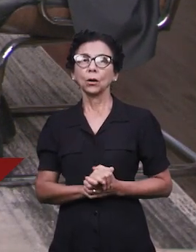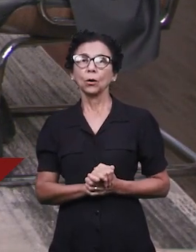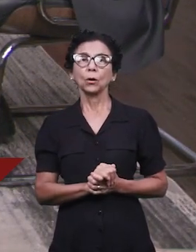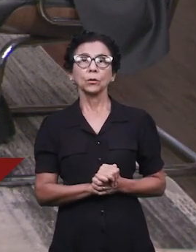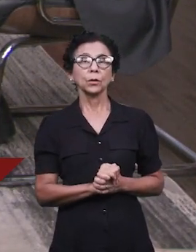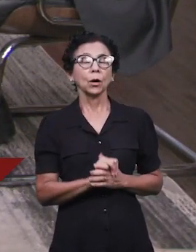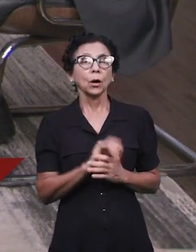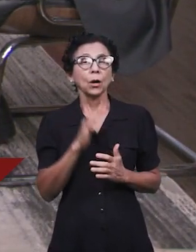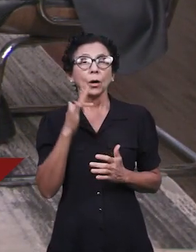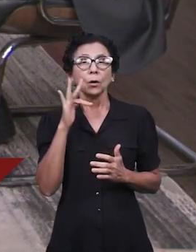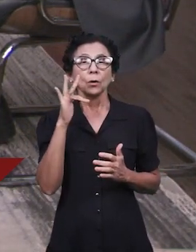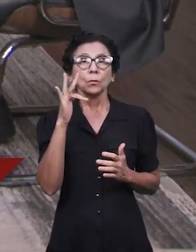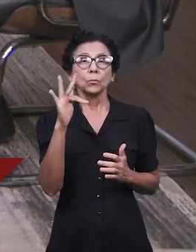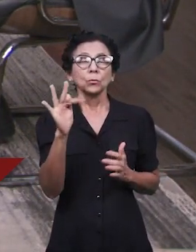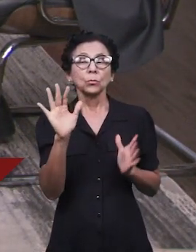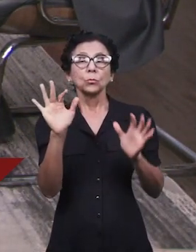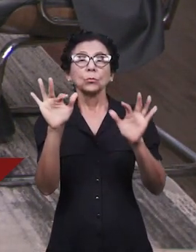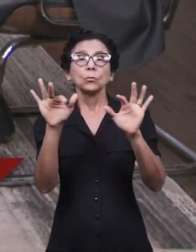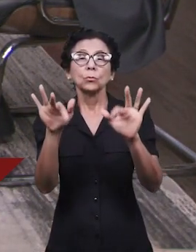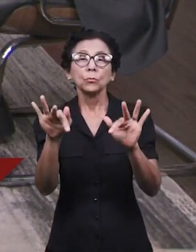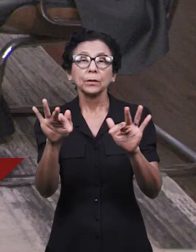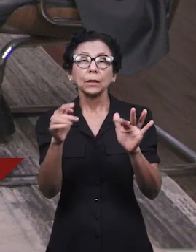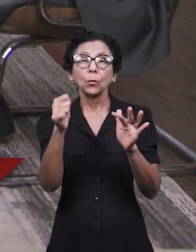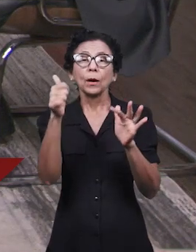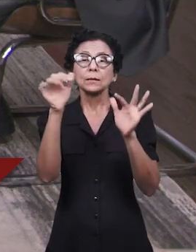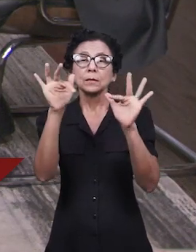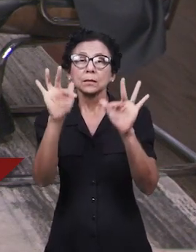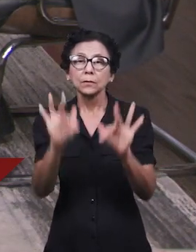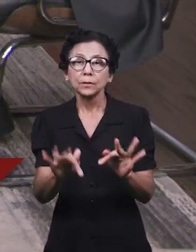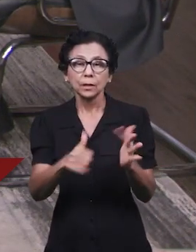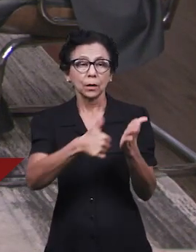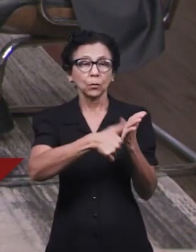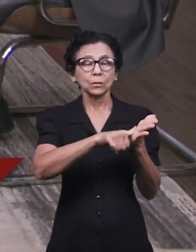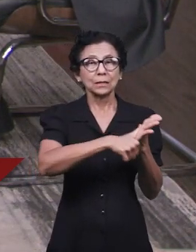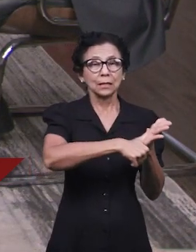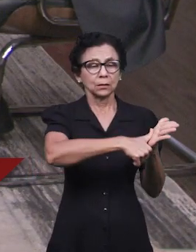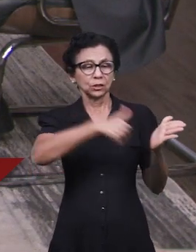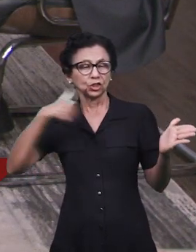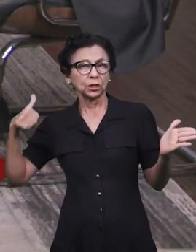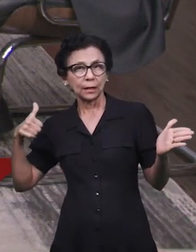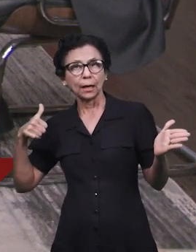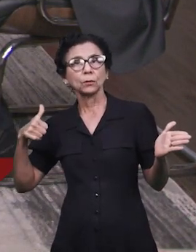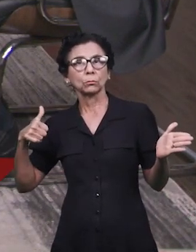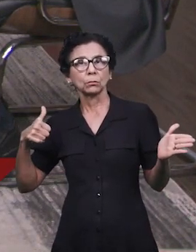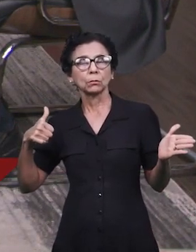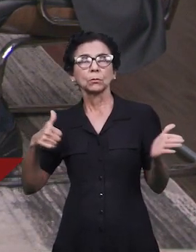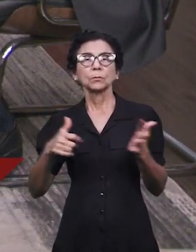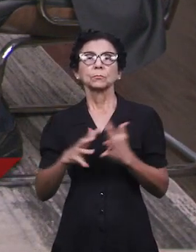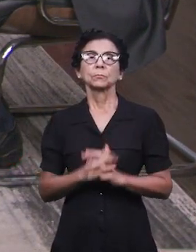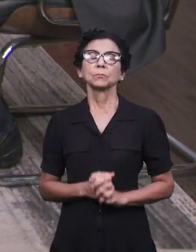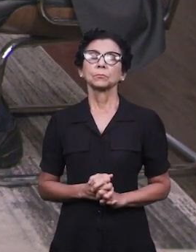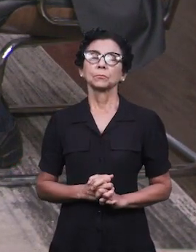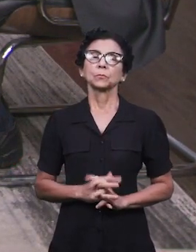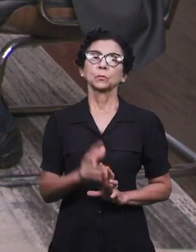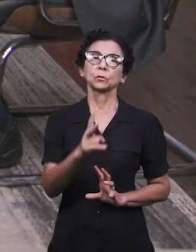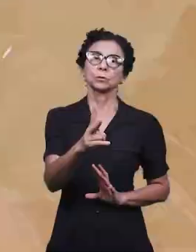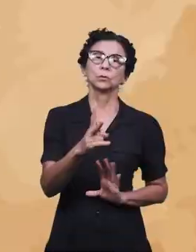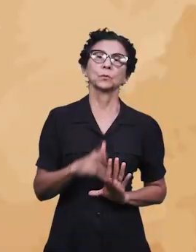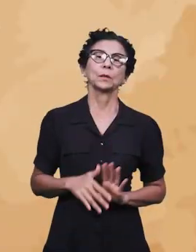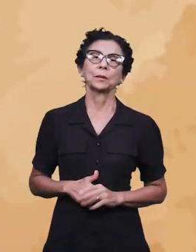seria tirado. E aí está acontecendo. Agora, vamos lá. Ainda o outro texto, o 12, diz o